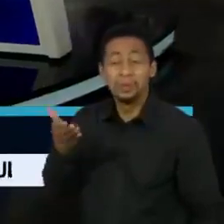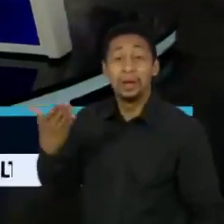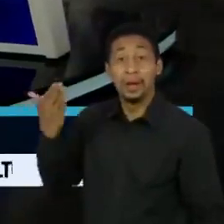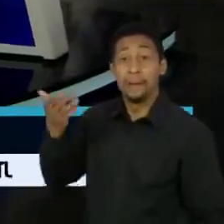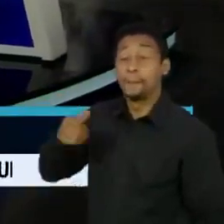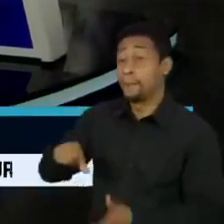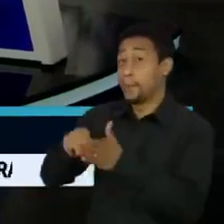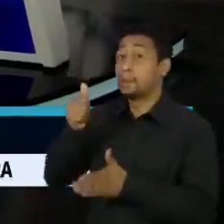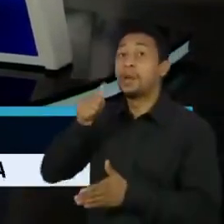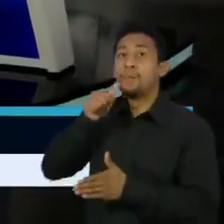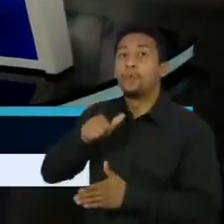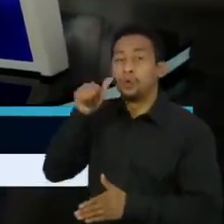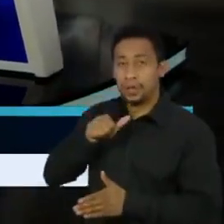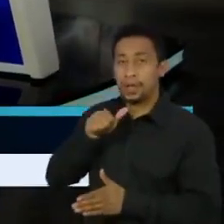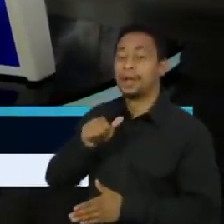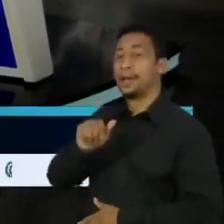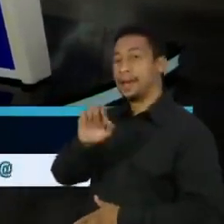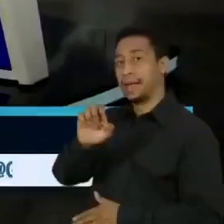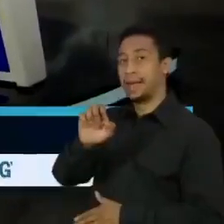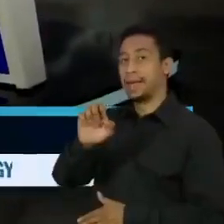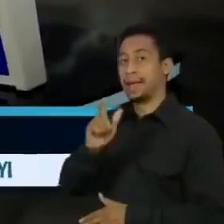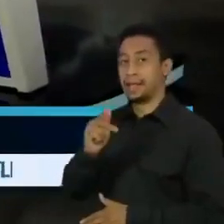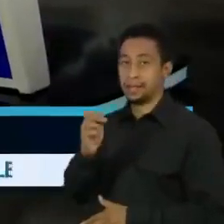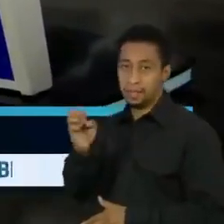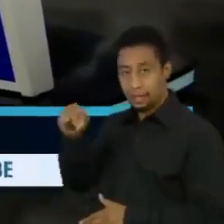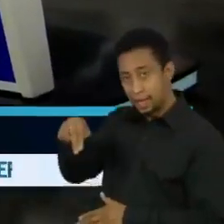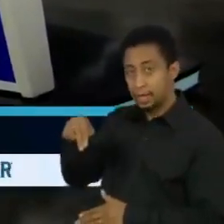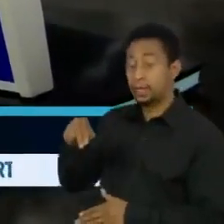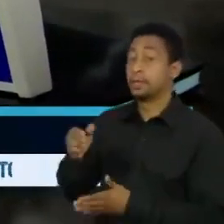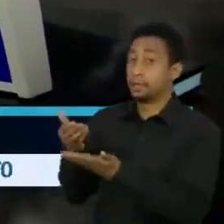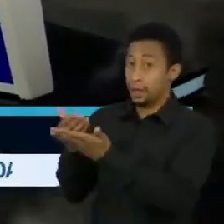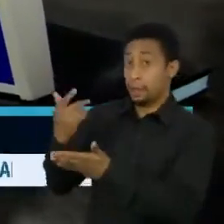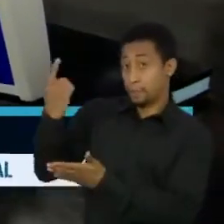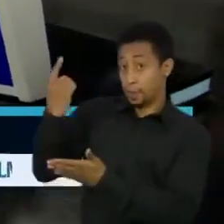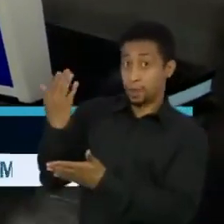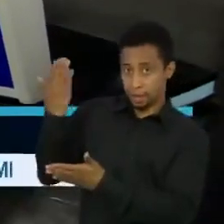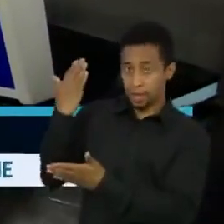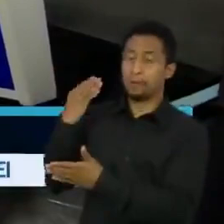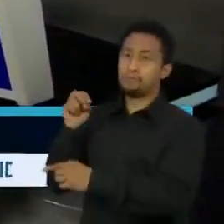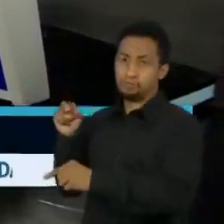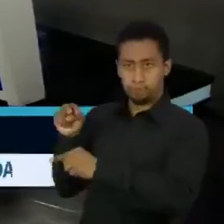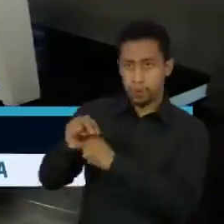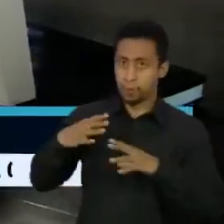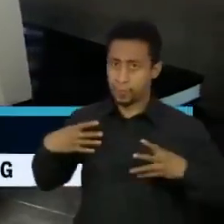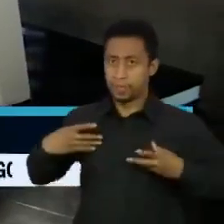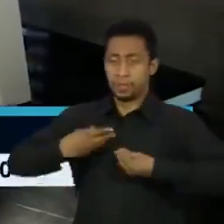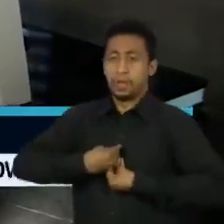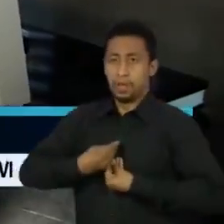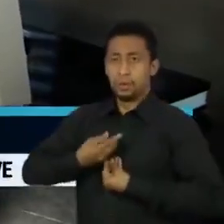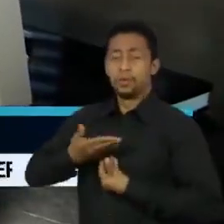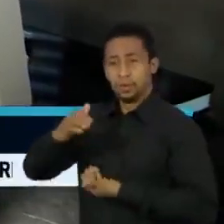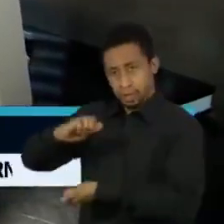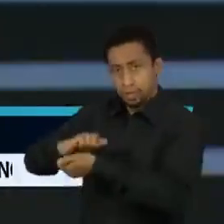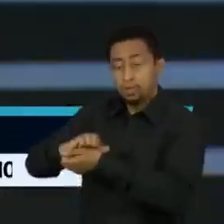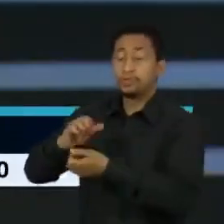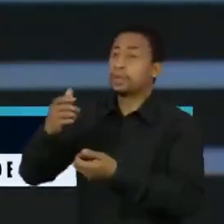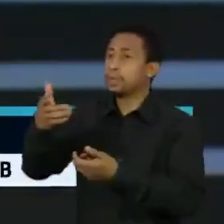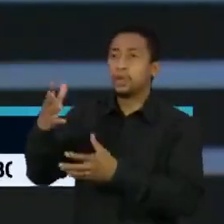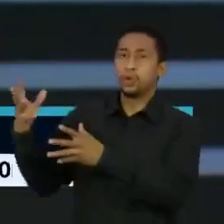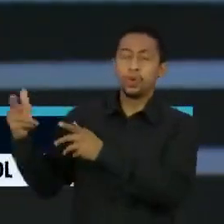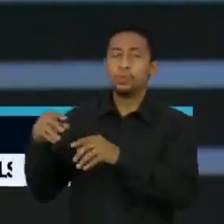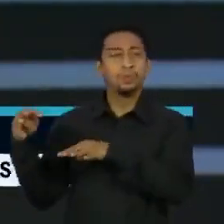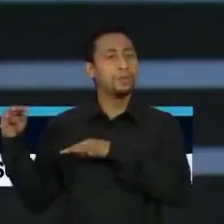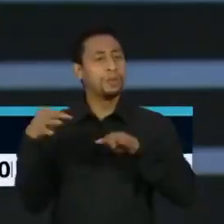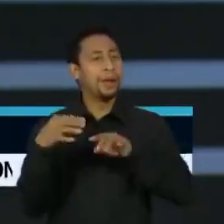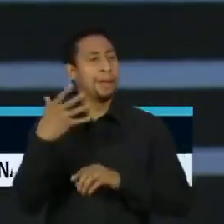primeira mulher é que foi designada no governo firme Oi para o Supremo Tribunal Federal ficar falando da beleza da indicada